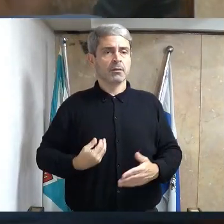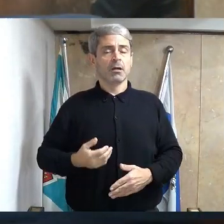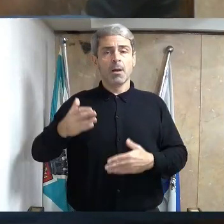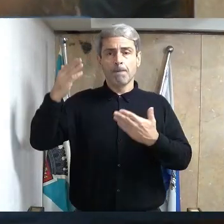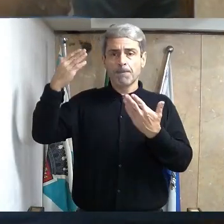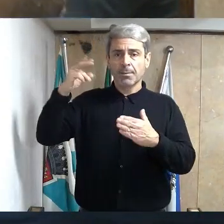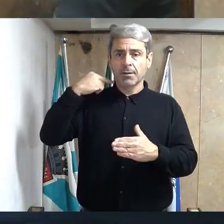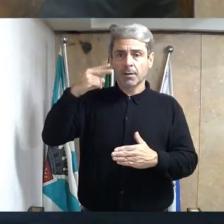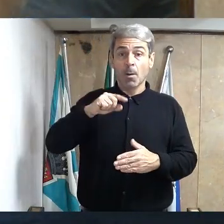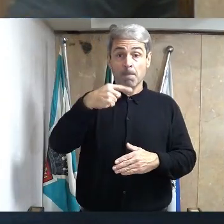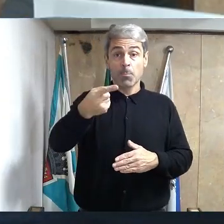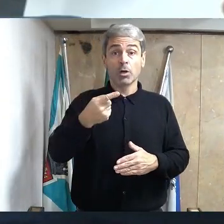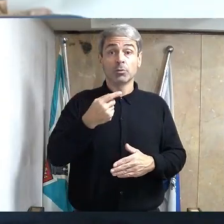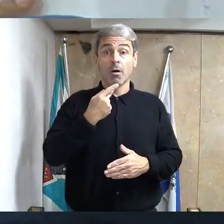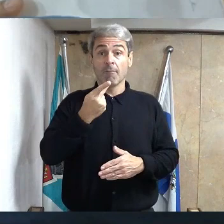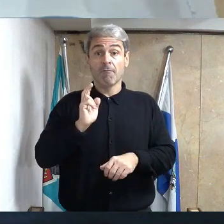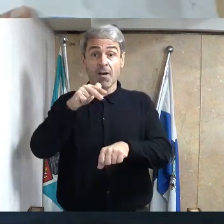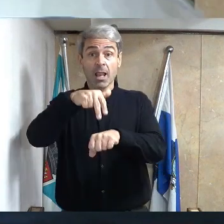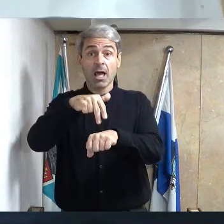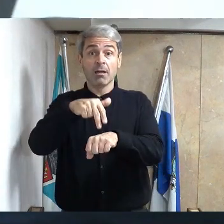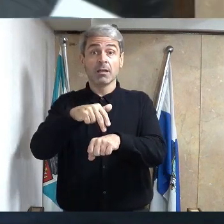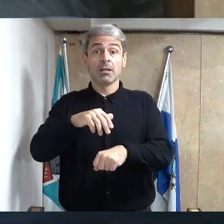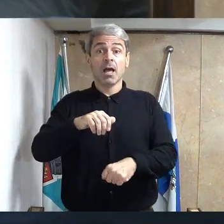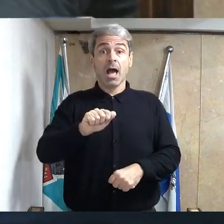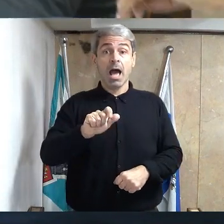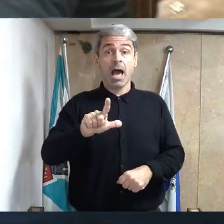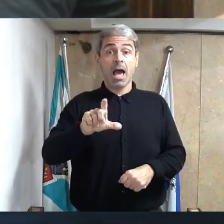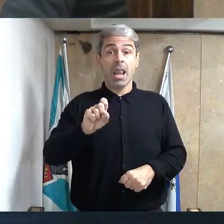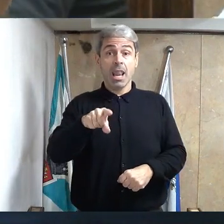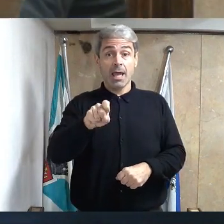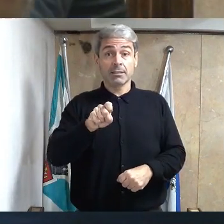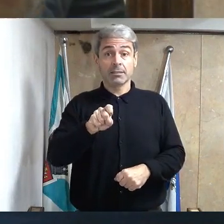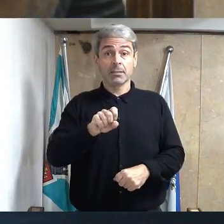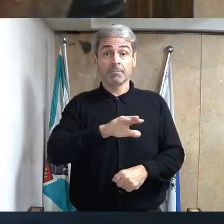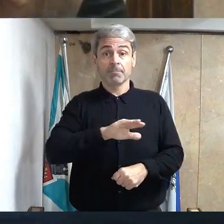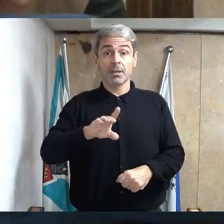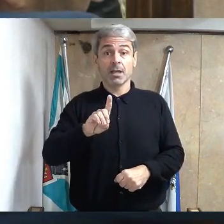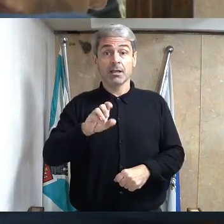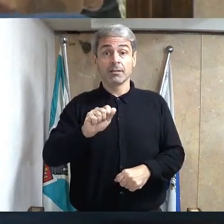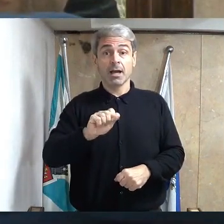Parabéns, vereador. Próximo orador, Alex da Juliana do Táxi.